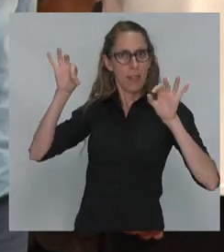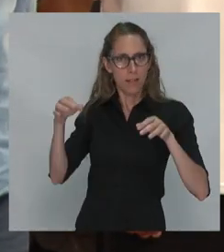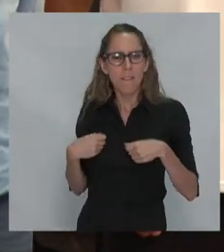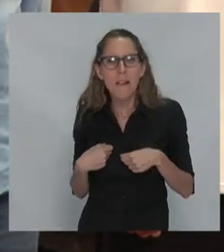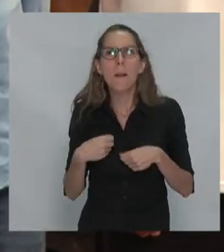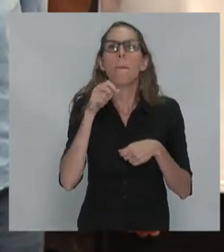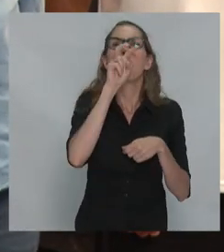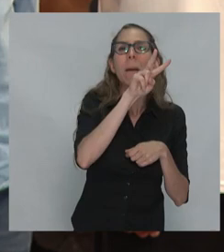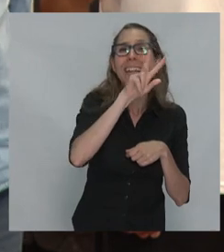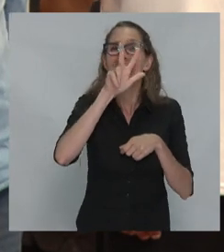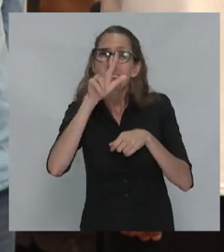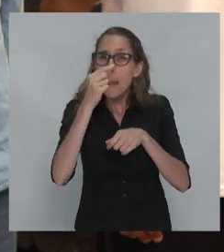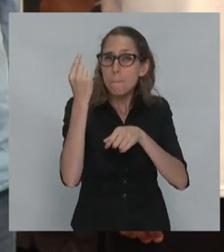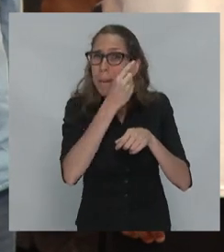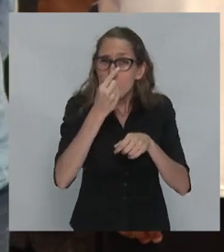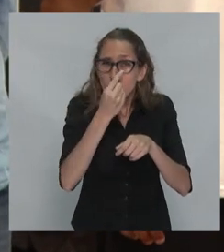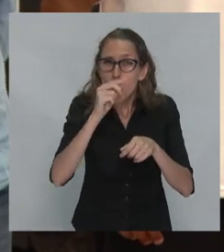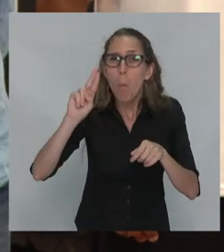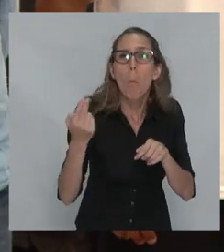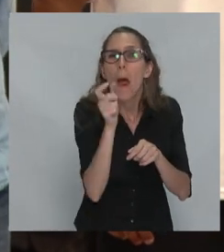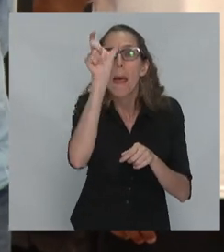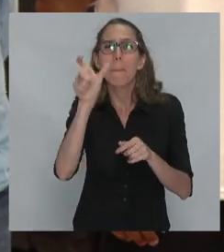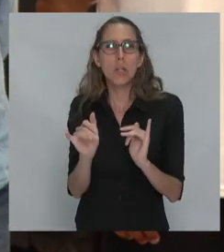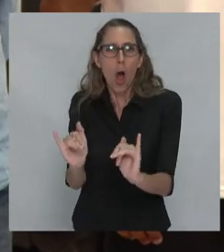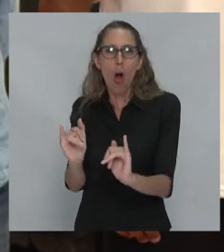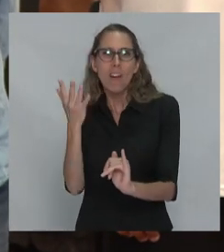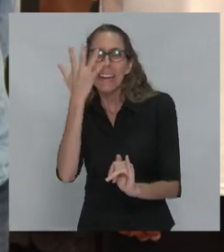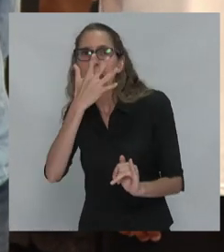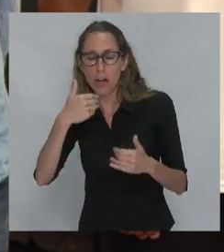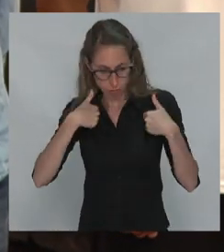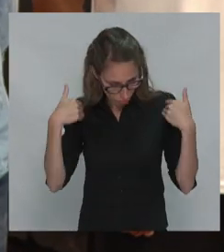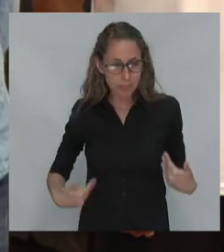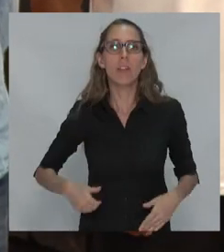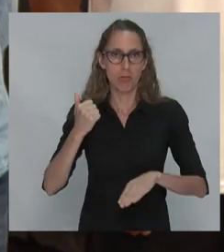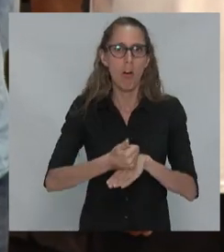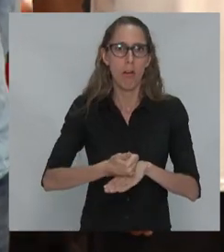minutos um jovem negro. Eu estou aqui